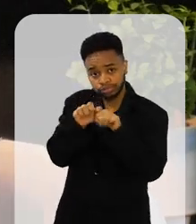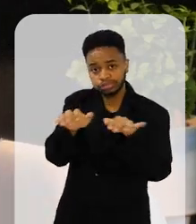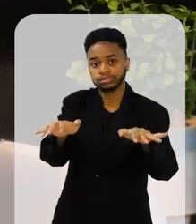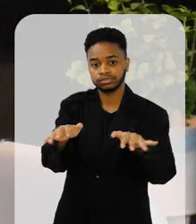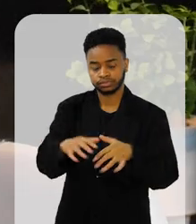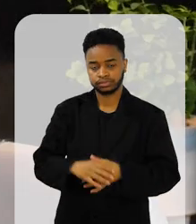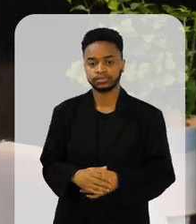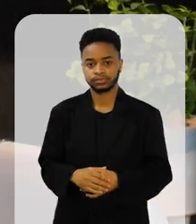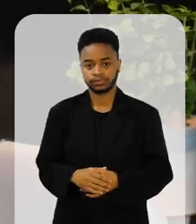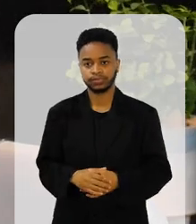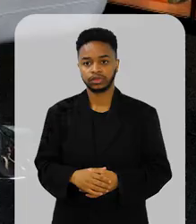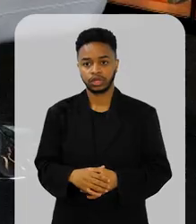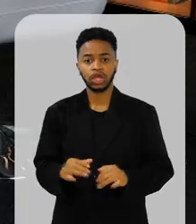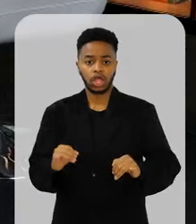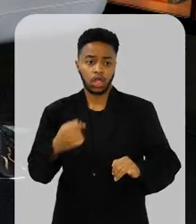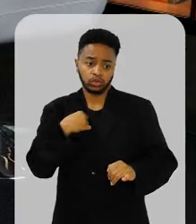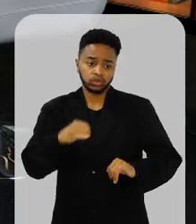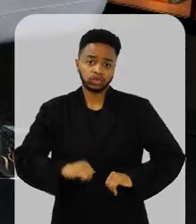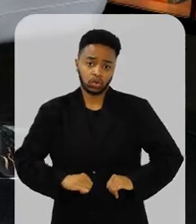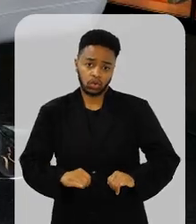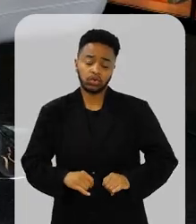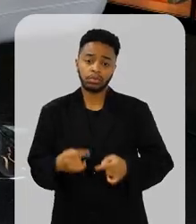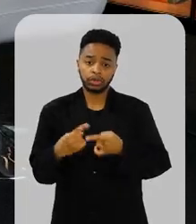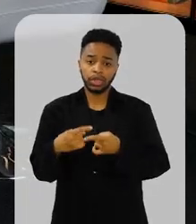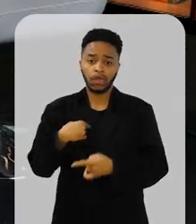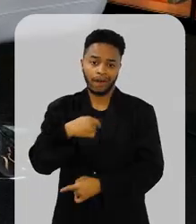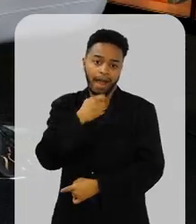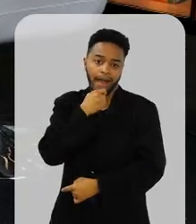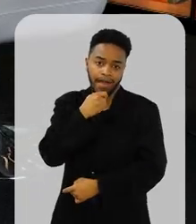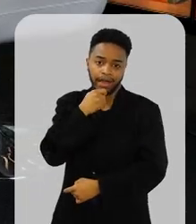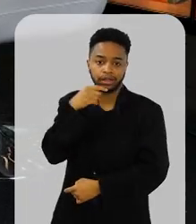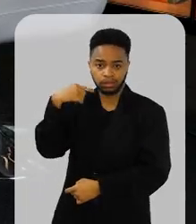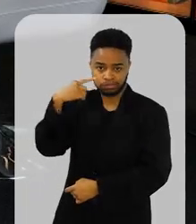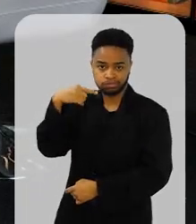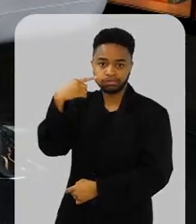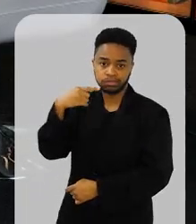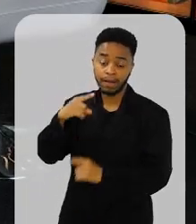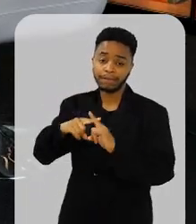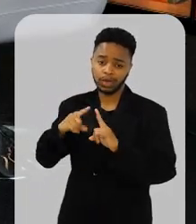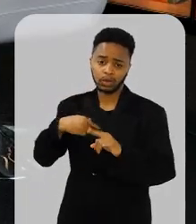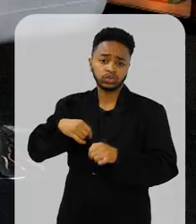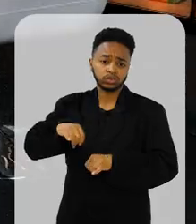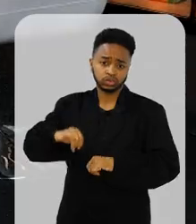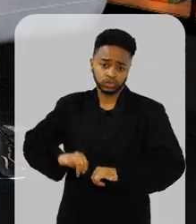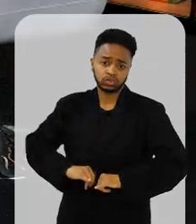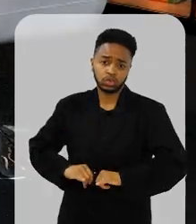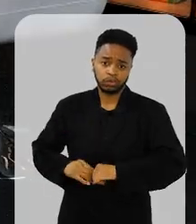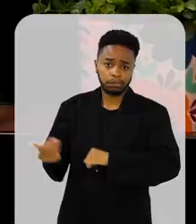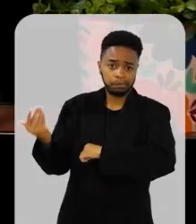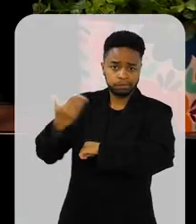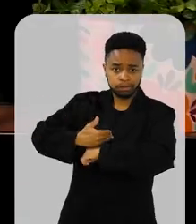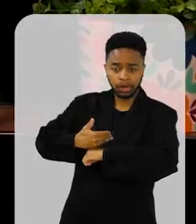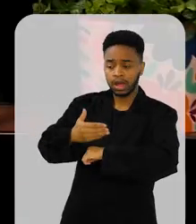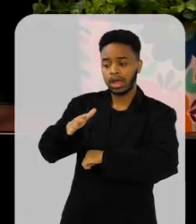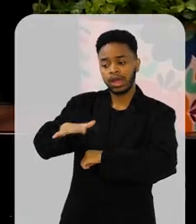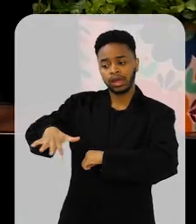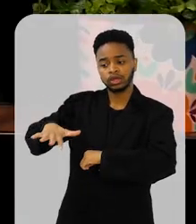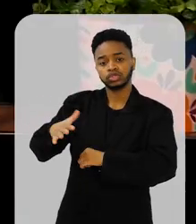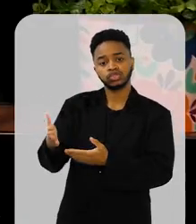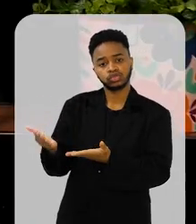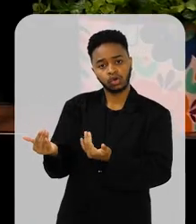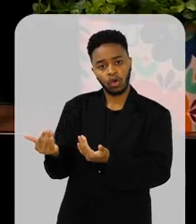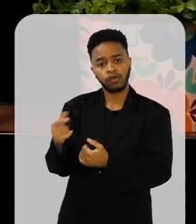conscientizado. Sofremos muito. Sofro, porque eu ainda advogo. Eu sofro muito etarismo, tanto dos colegas